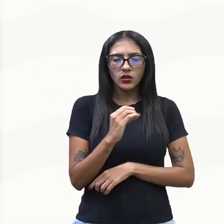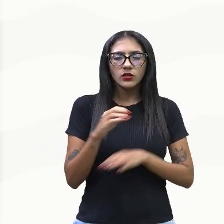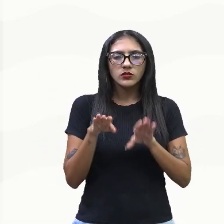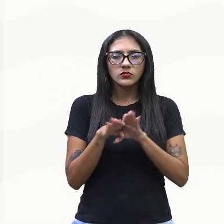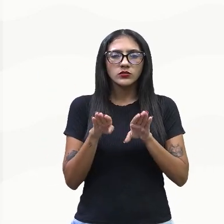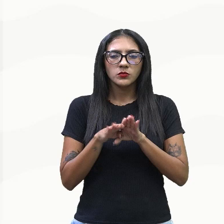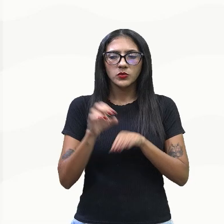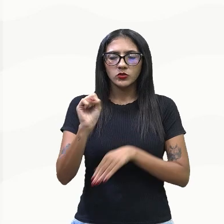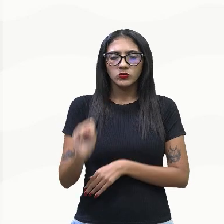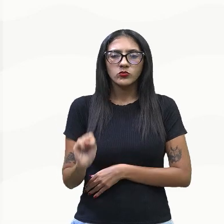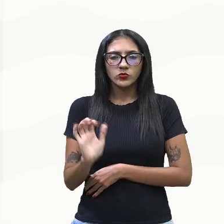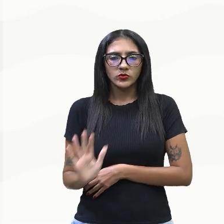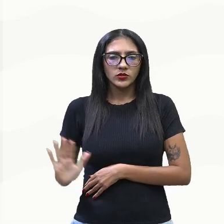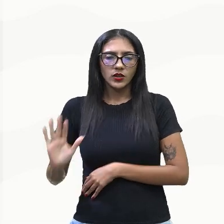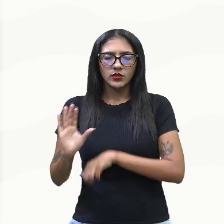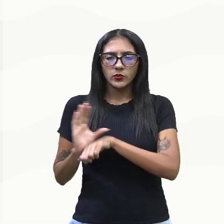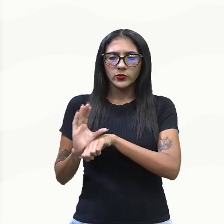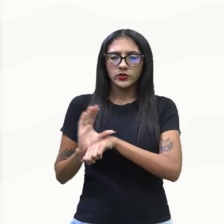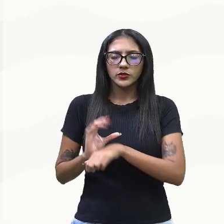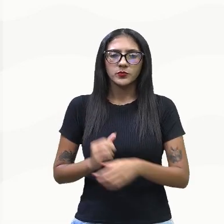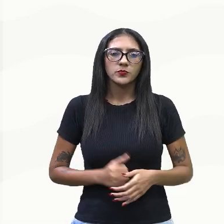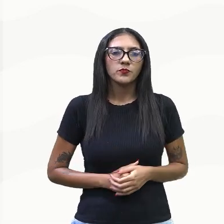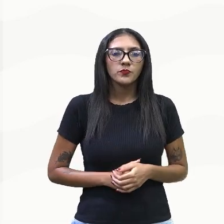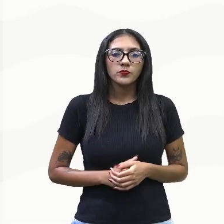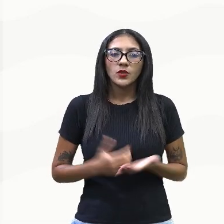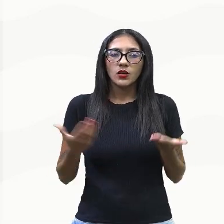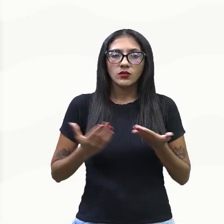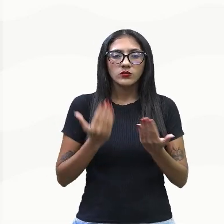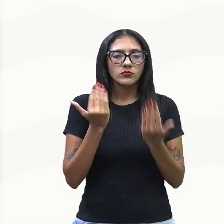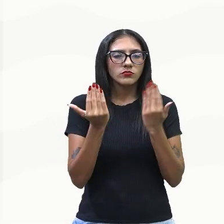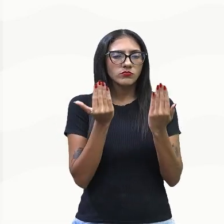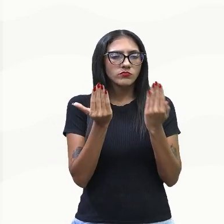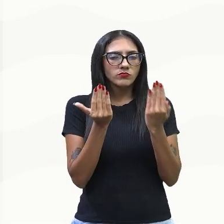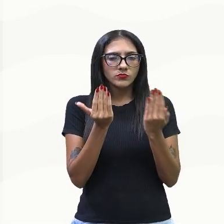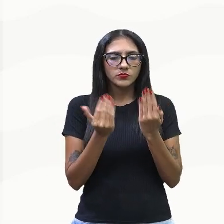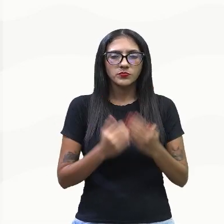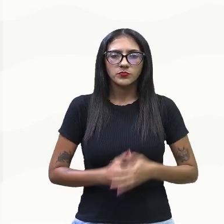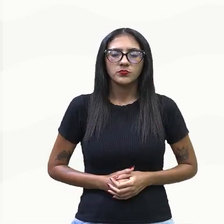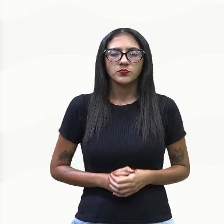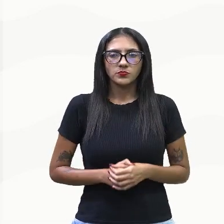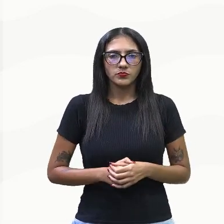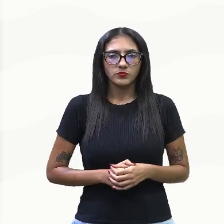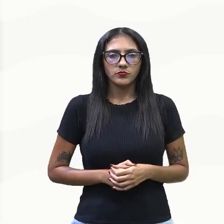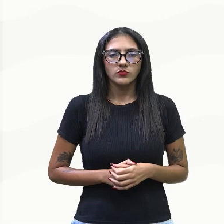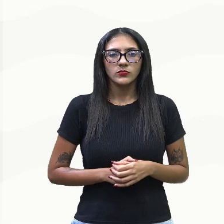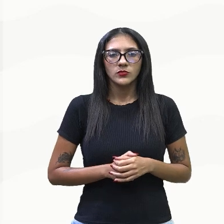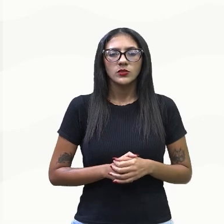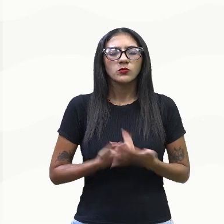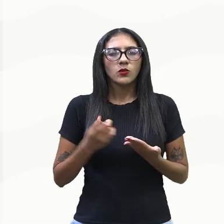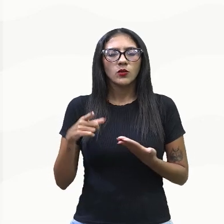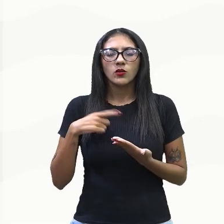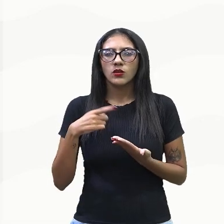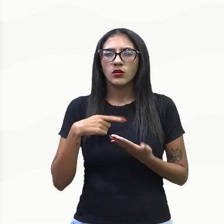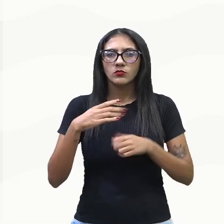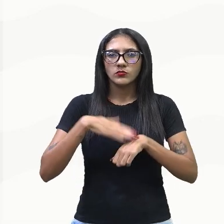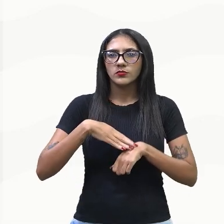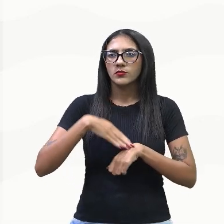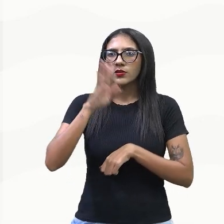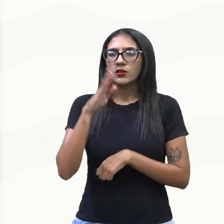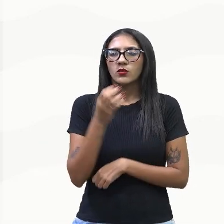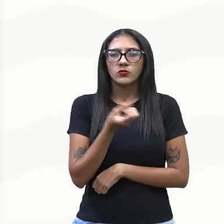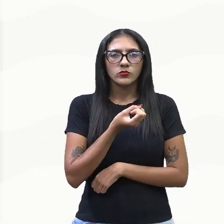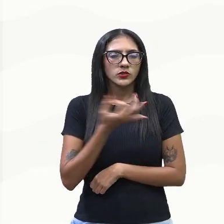sudeste. Agora vamos olhar aqui o gráfico de setores, né? Então, qual foi a maior prevalência